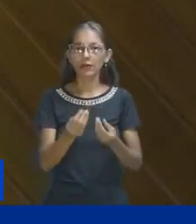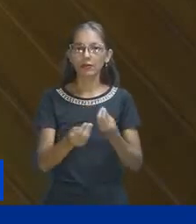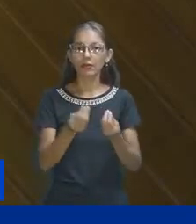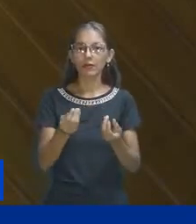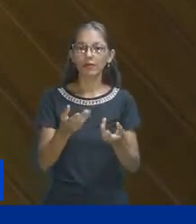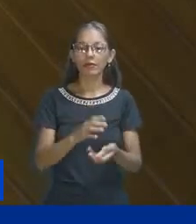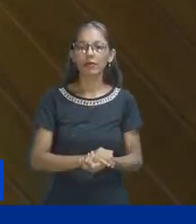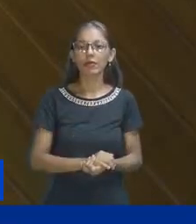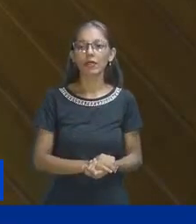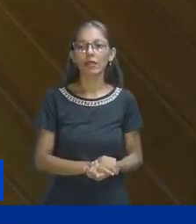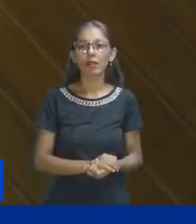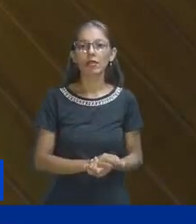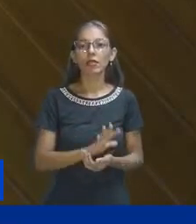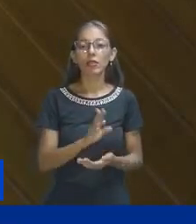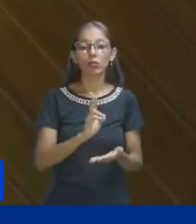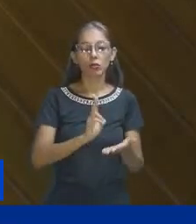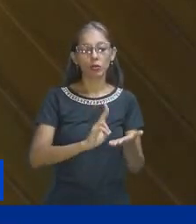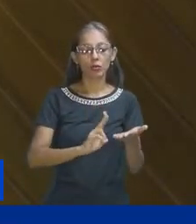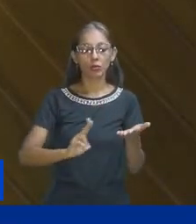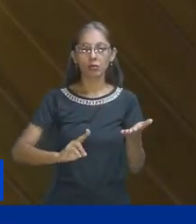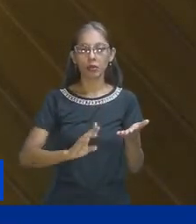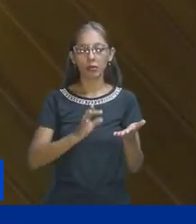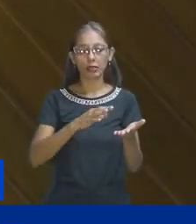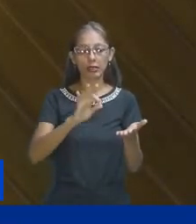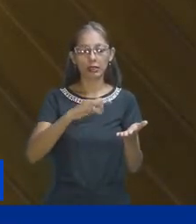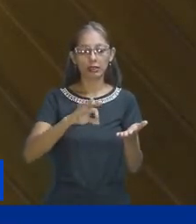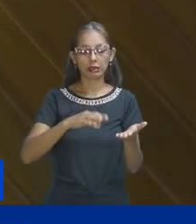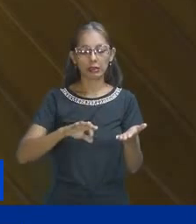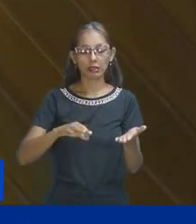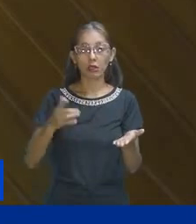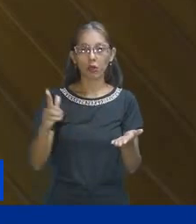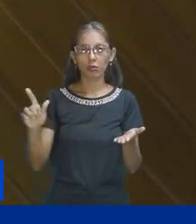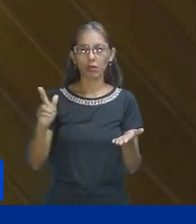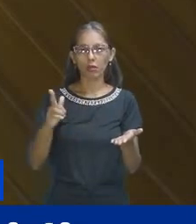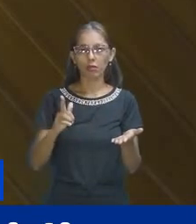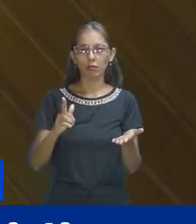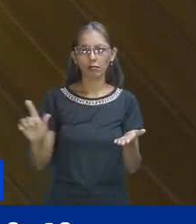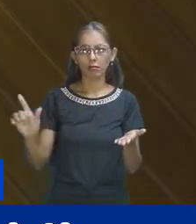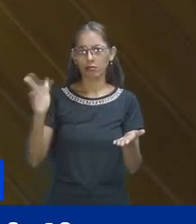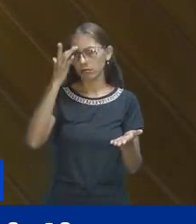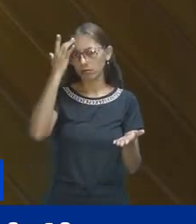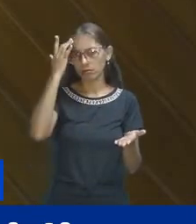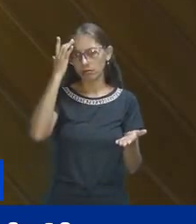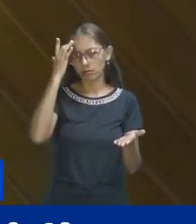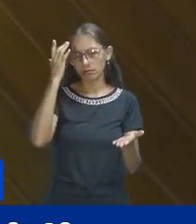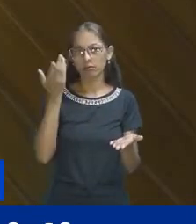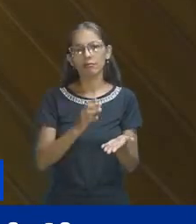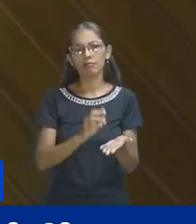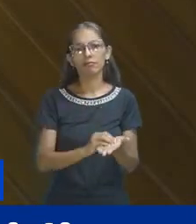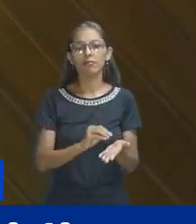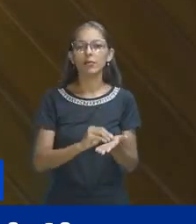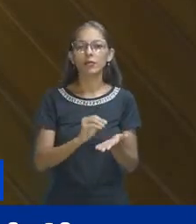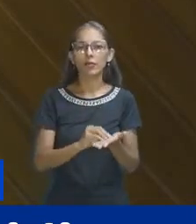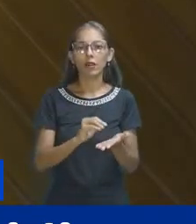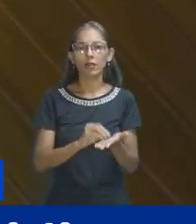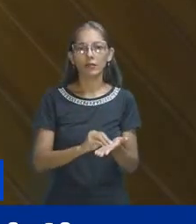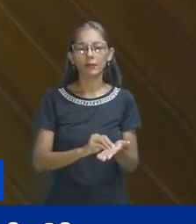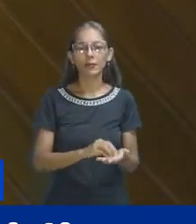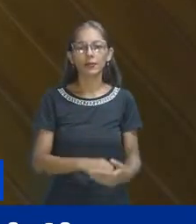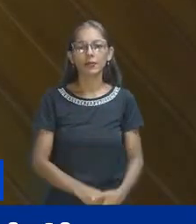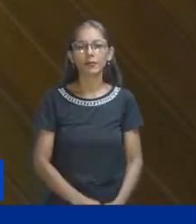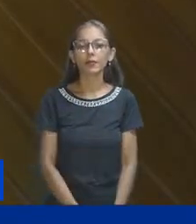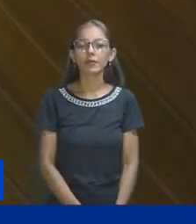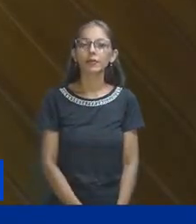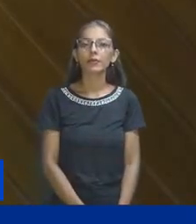assinatura já tira qualquer valor probatório desses documentos. Vale aqui, Excelência, aquilo que foi devidamente produzido